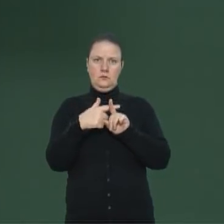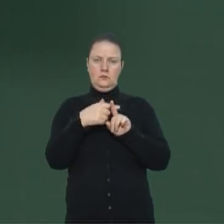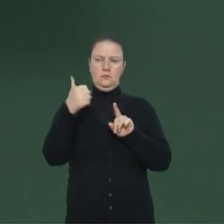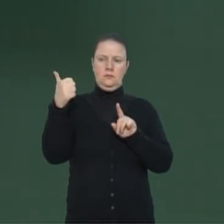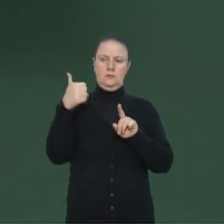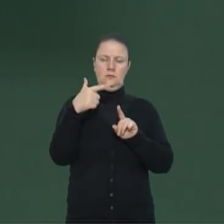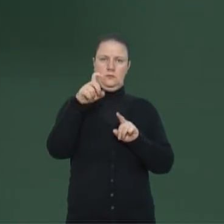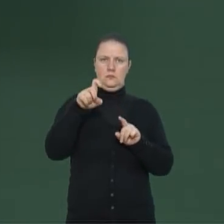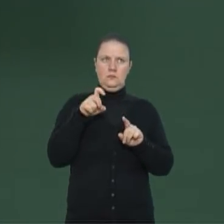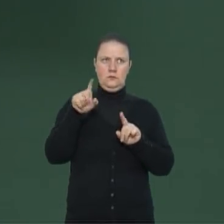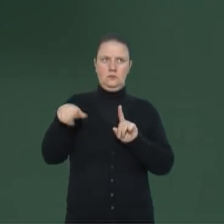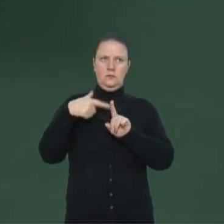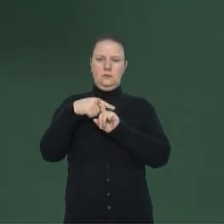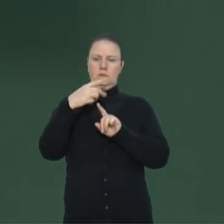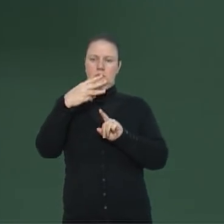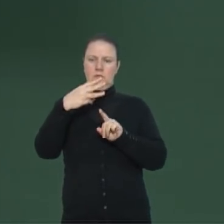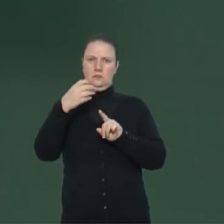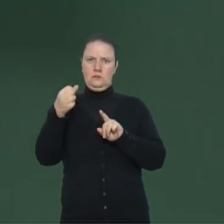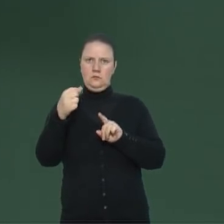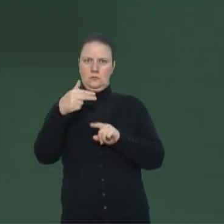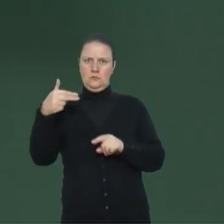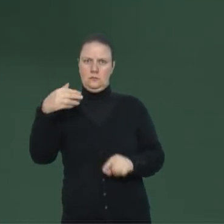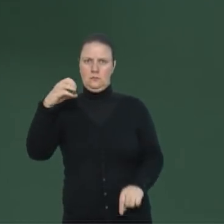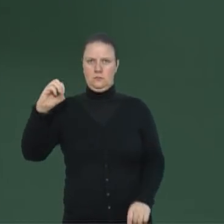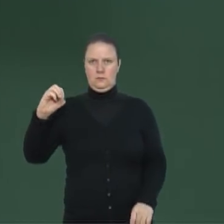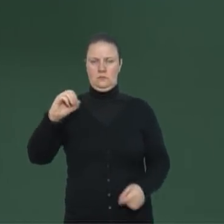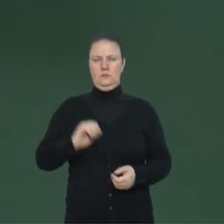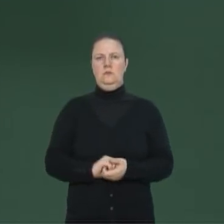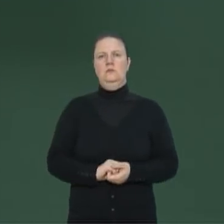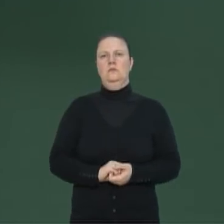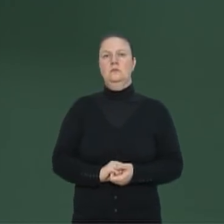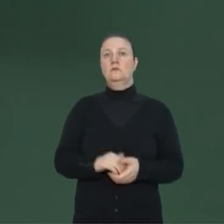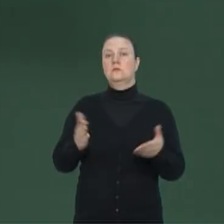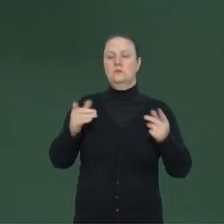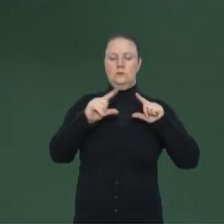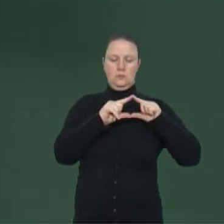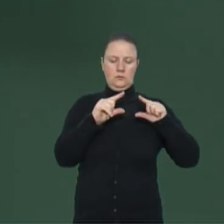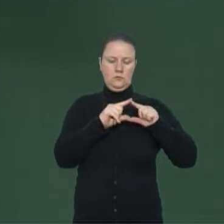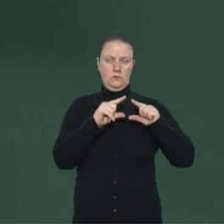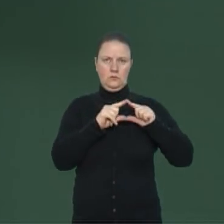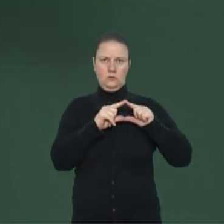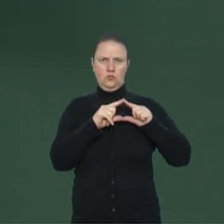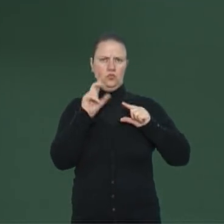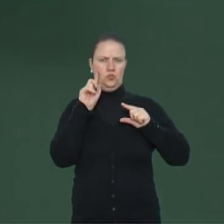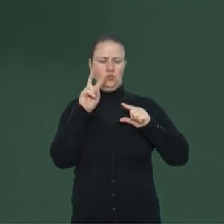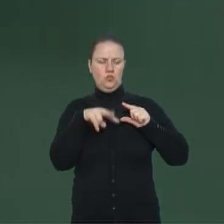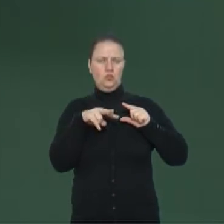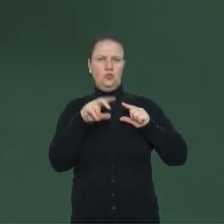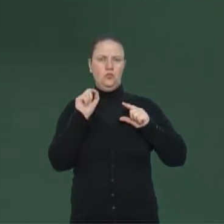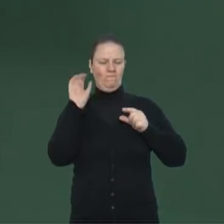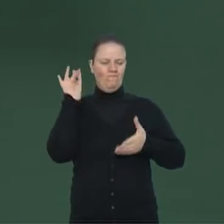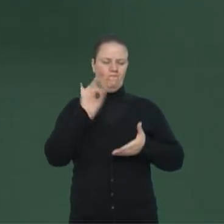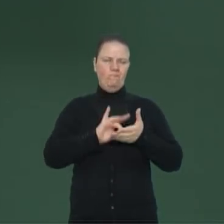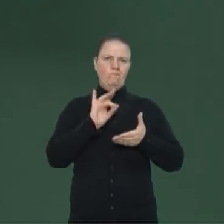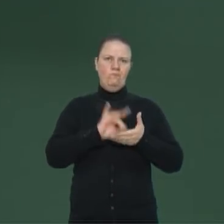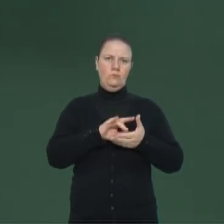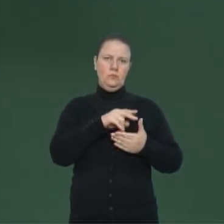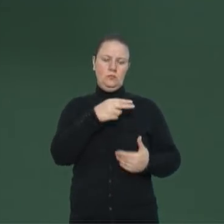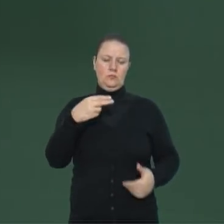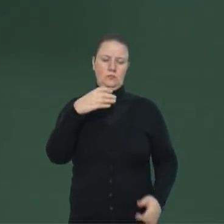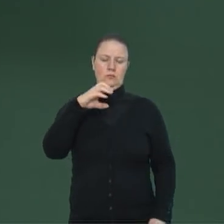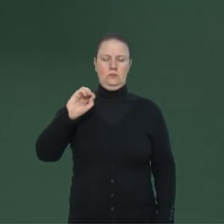Mais o 36 igual a zero. Se você calcular o delta desse e o delta desse, com certeza vai dar zero. E se deu zero é